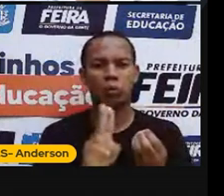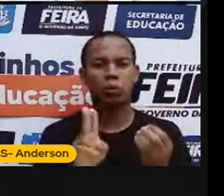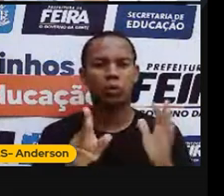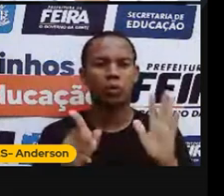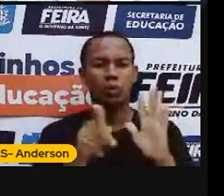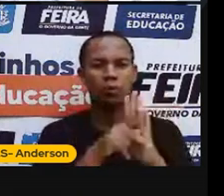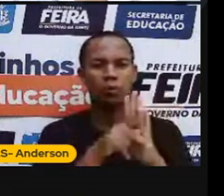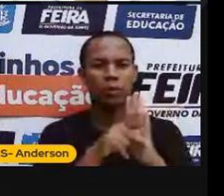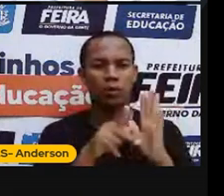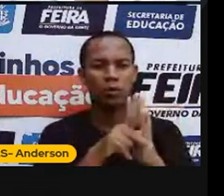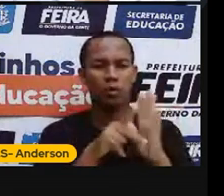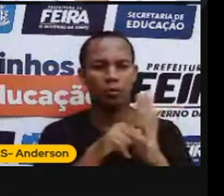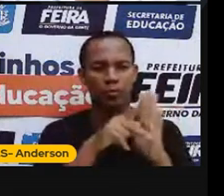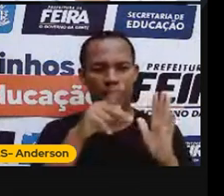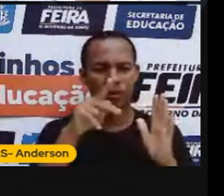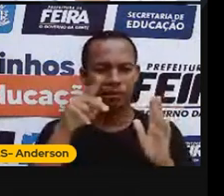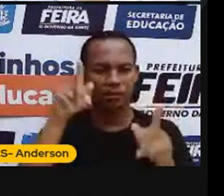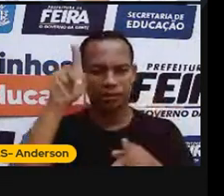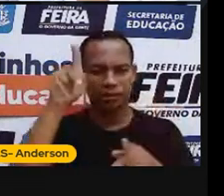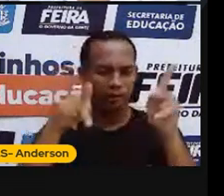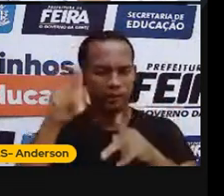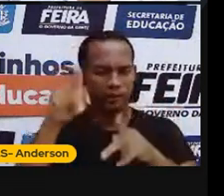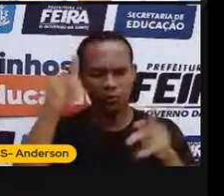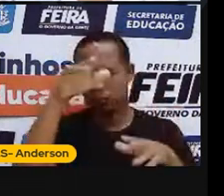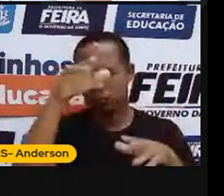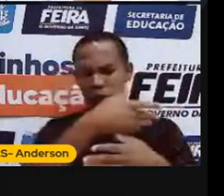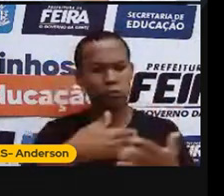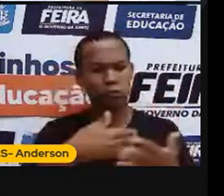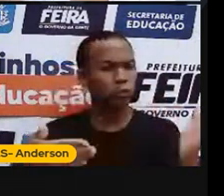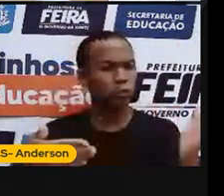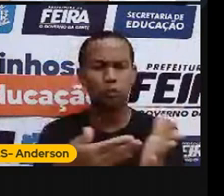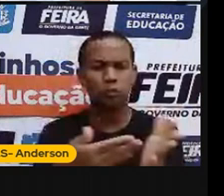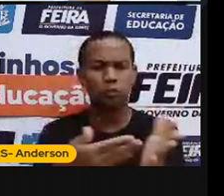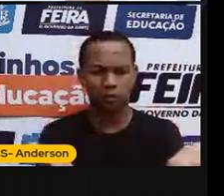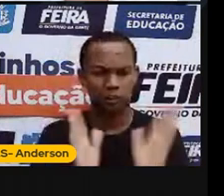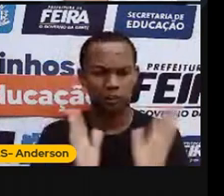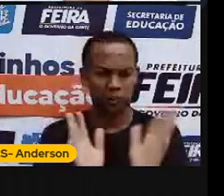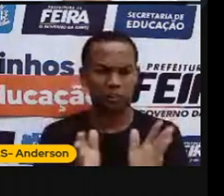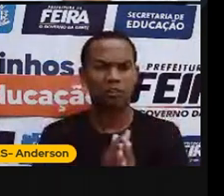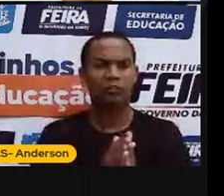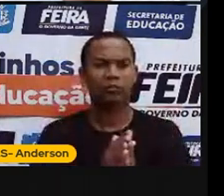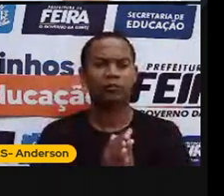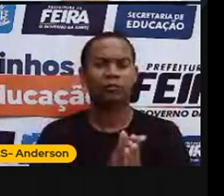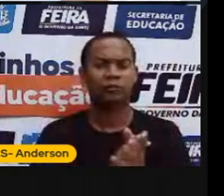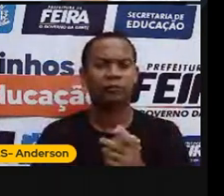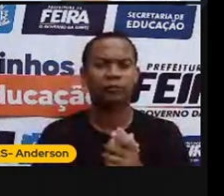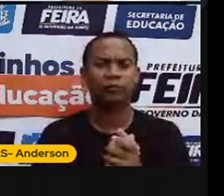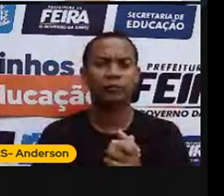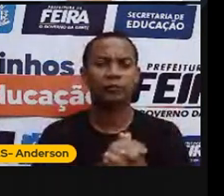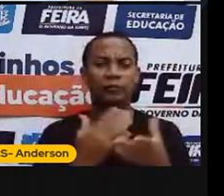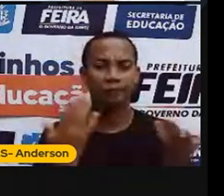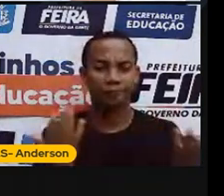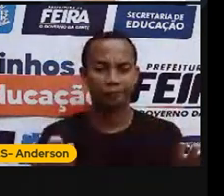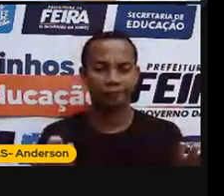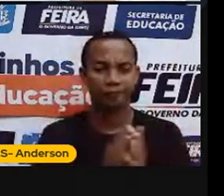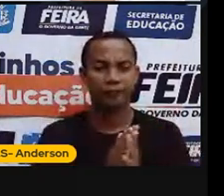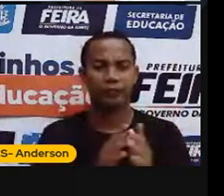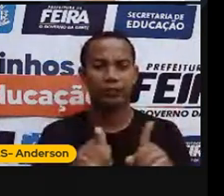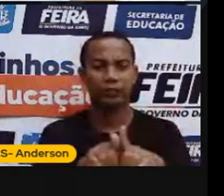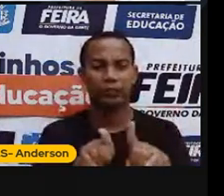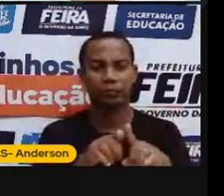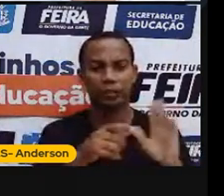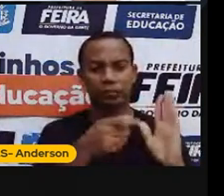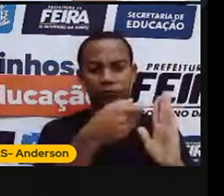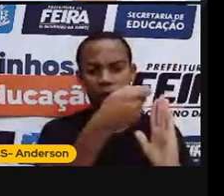Uso pelo povo, uso por mim, por Anderson, pelas pessoas de modo geral. Faça o registro na